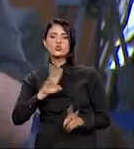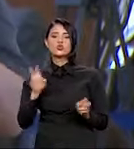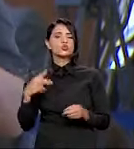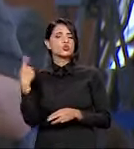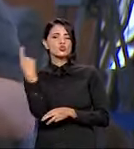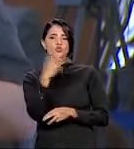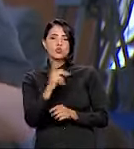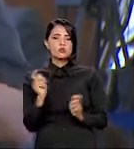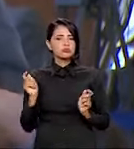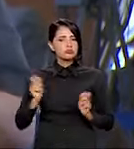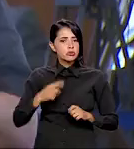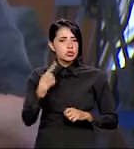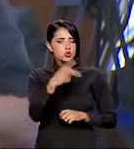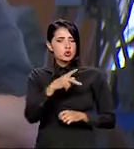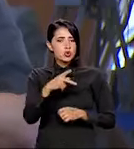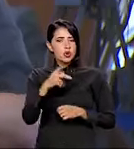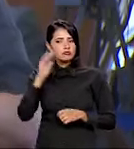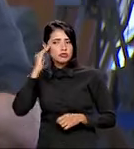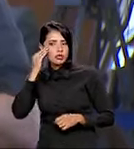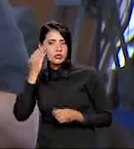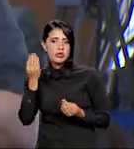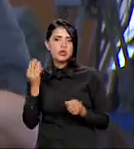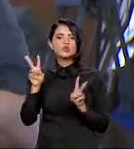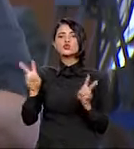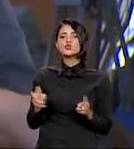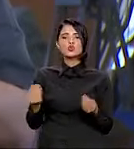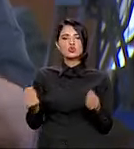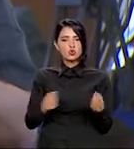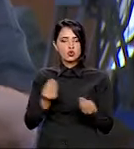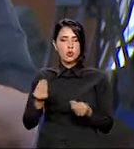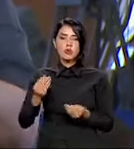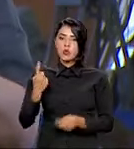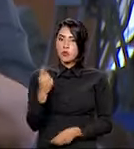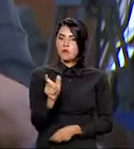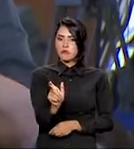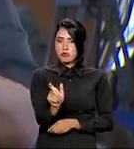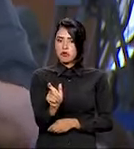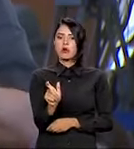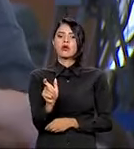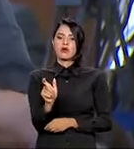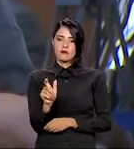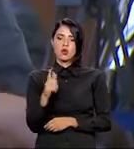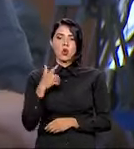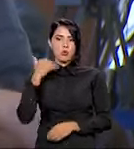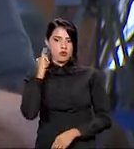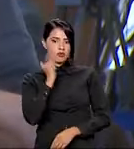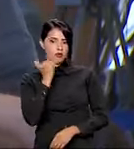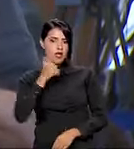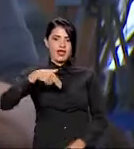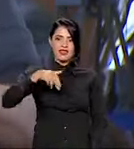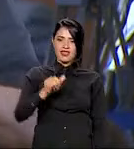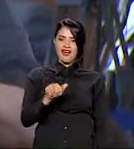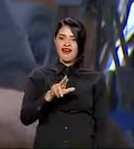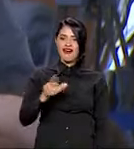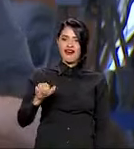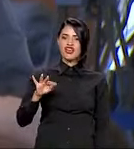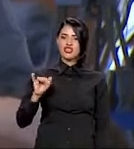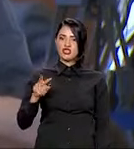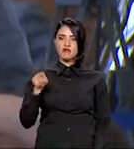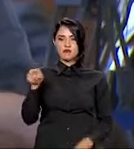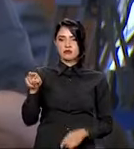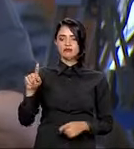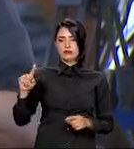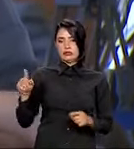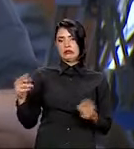sua posição, a sua interpretação sobre uma palavra como narrativa sobre a situação na